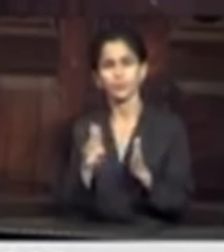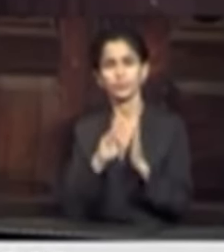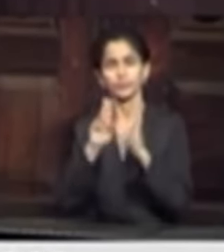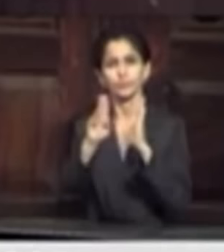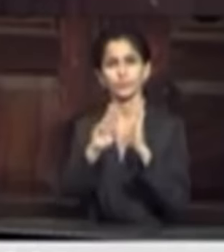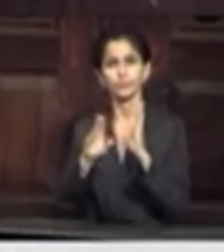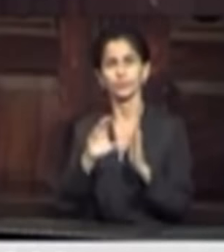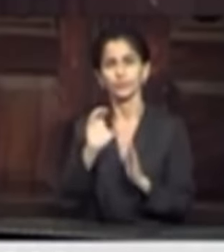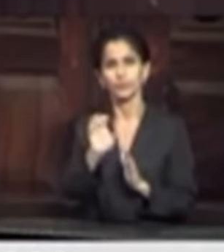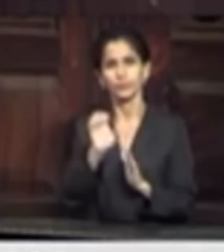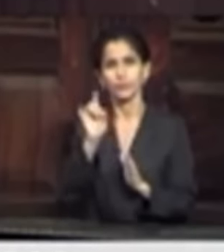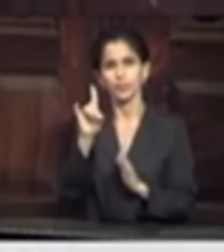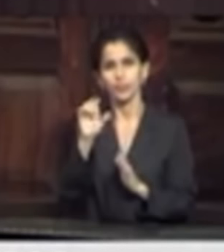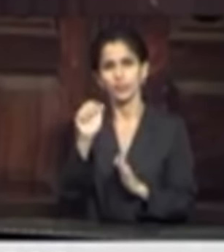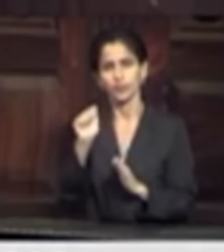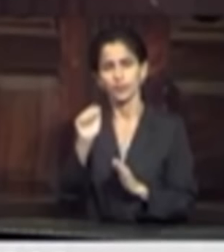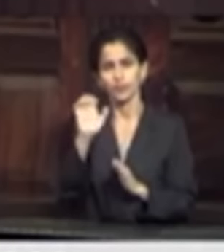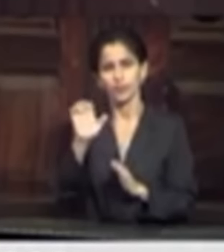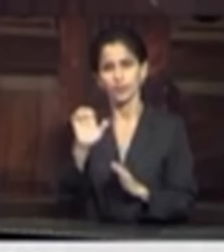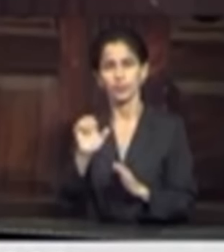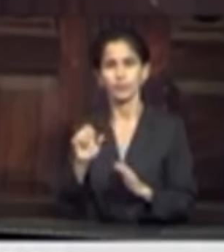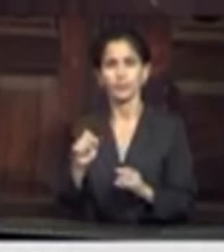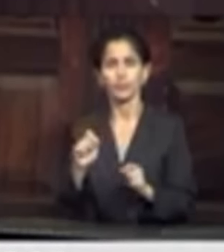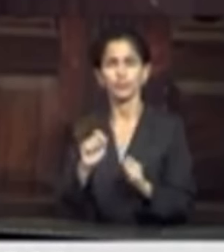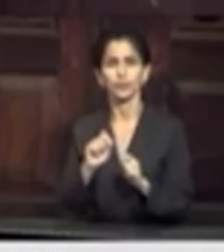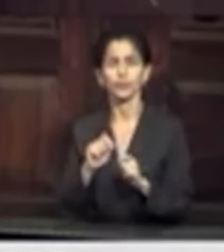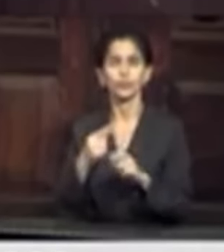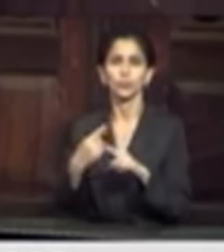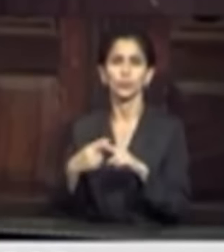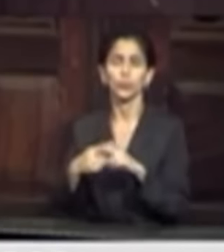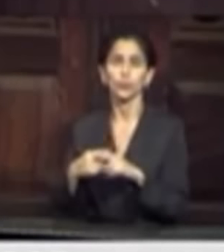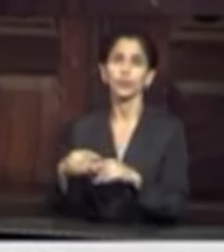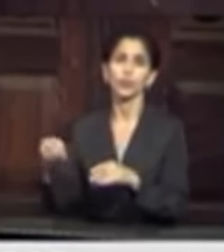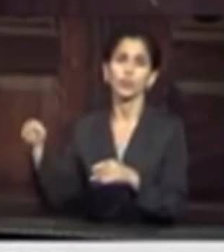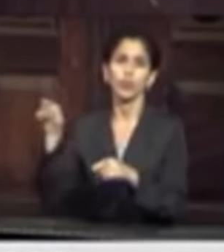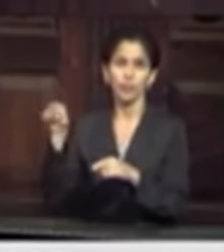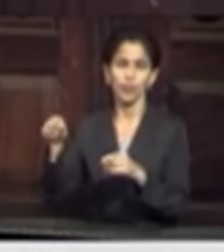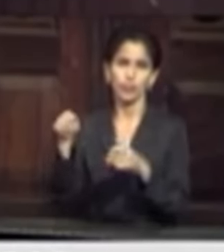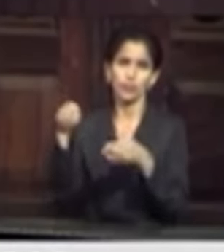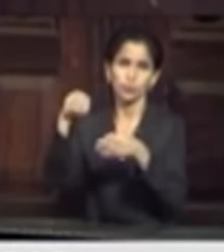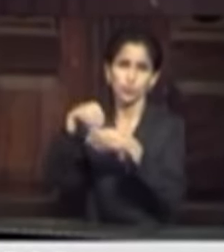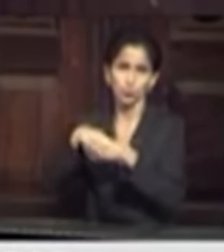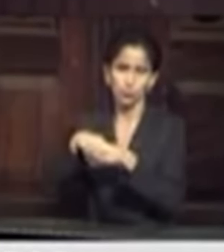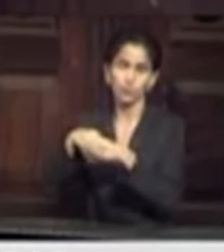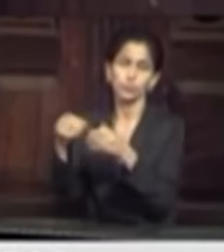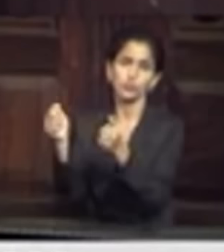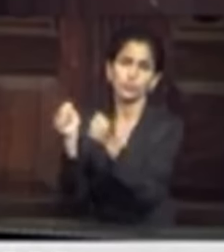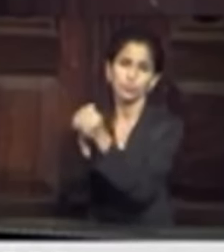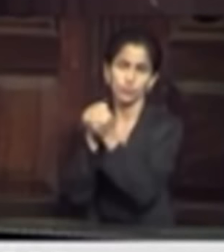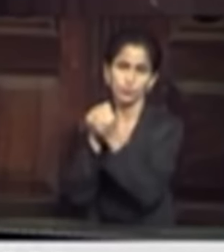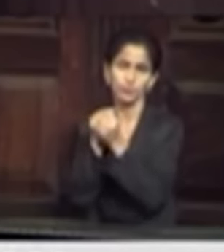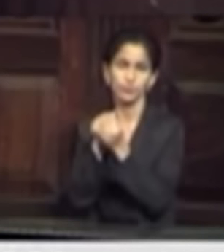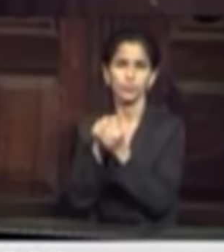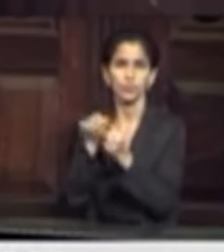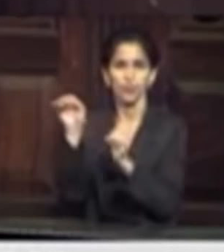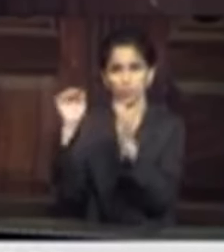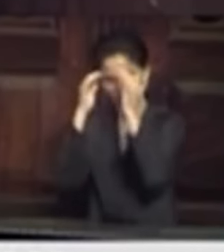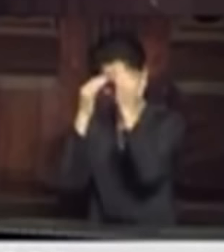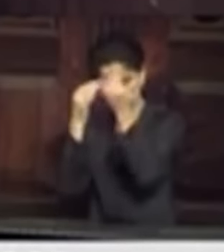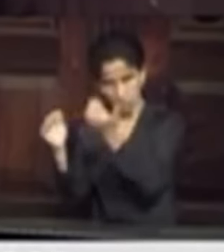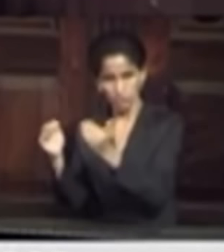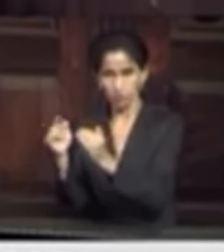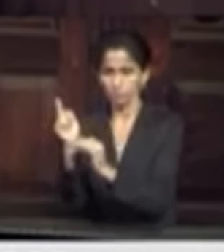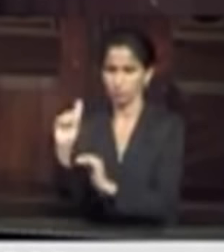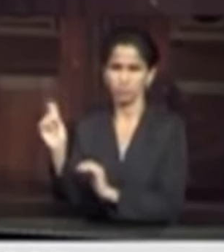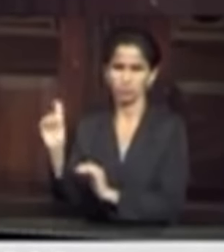a SEDAI tinha que ser privatizada? Ele faz parte dessa composição. E ele não merece o respeito que